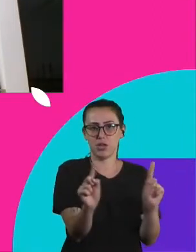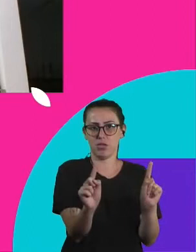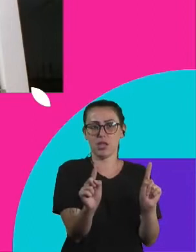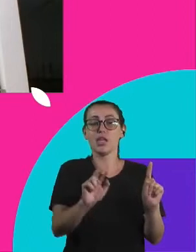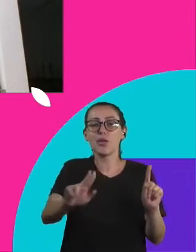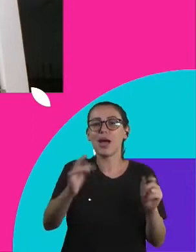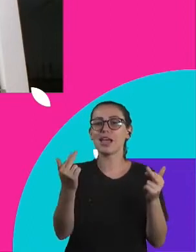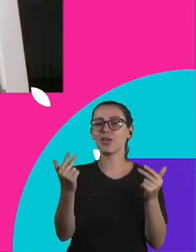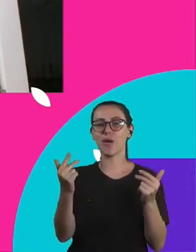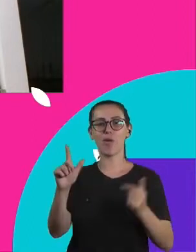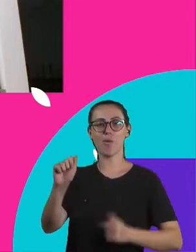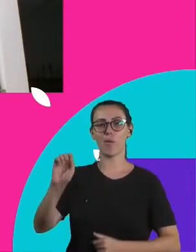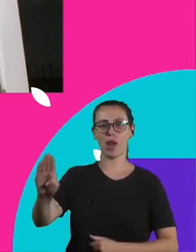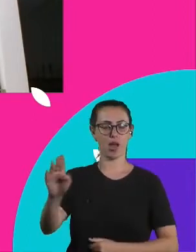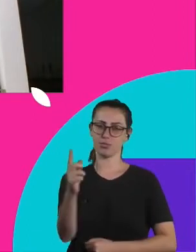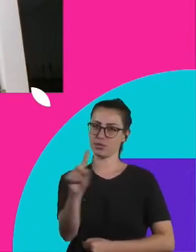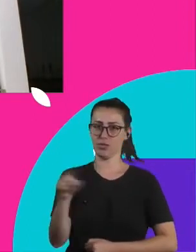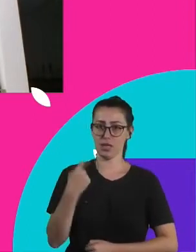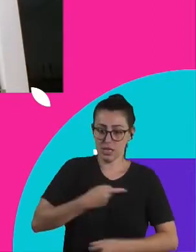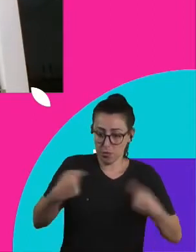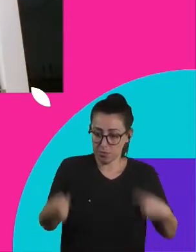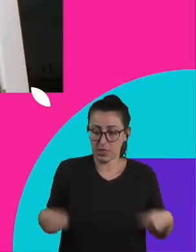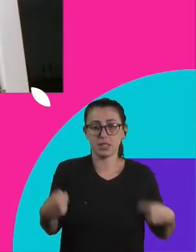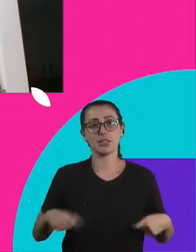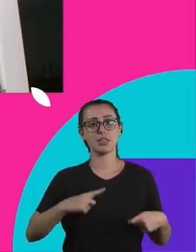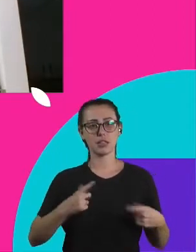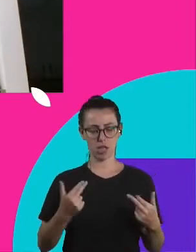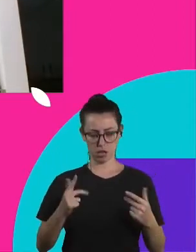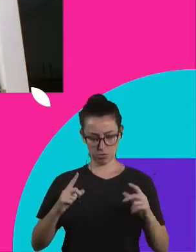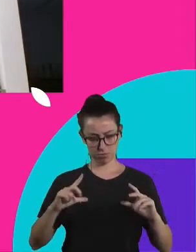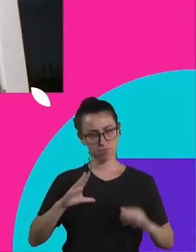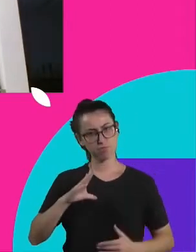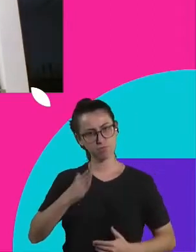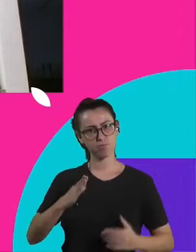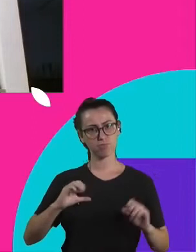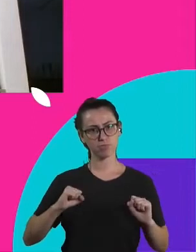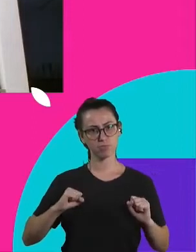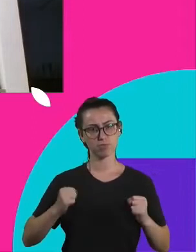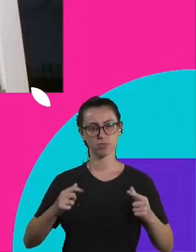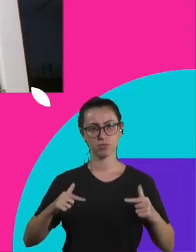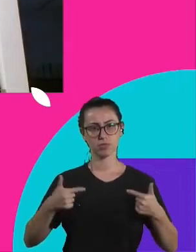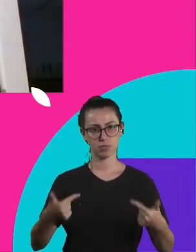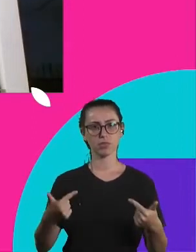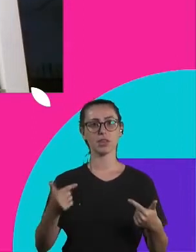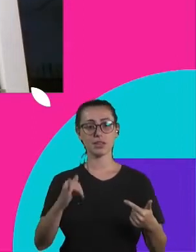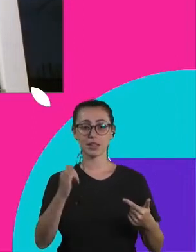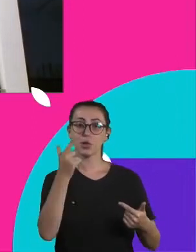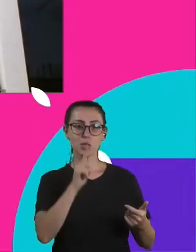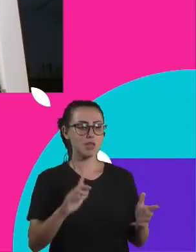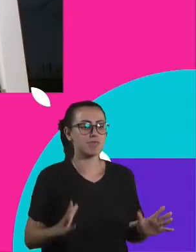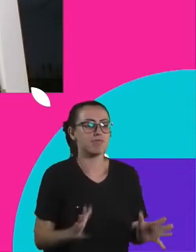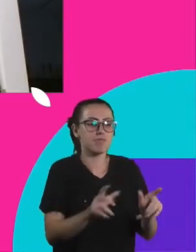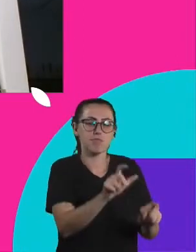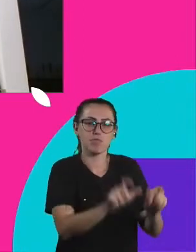laboratório. Não, a gente precisa, na verdade, só vai ter força na medida em que a gente desenvolve essas pessoas, desenvolve esses negócios com